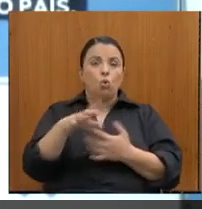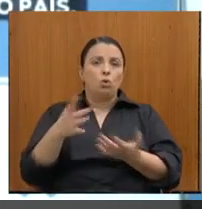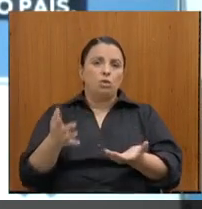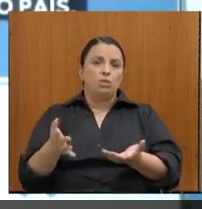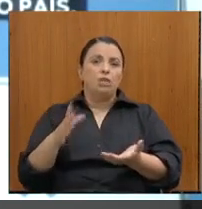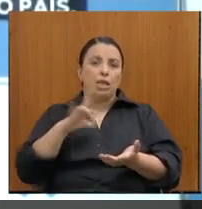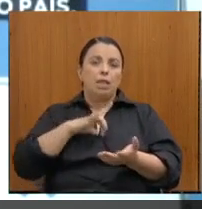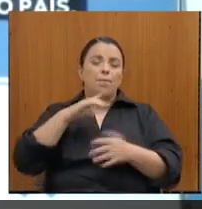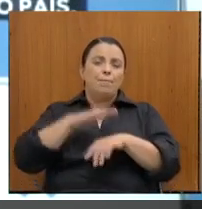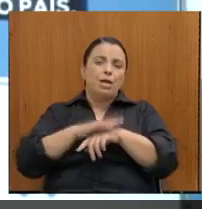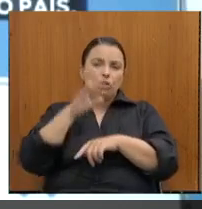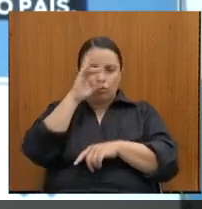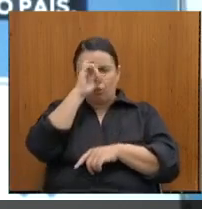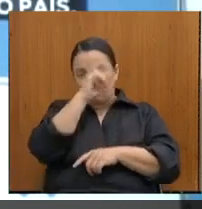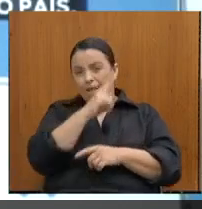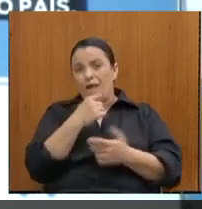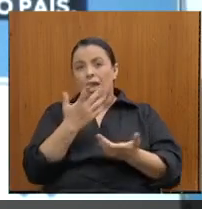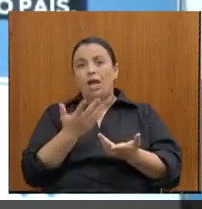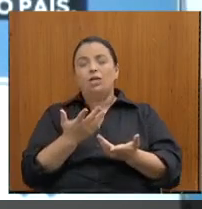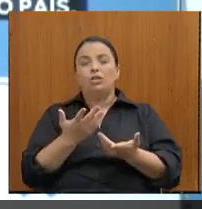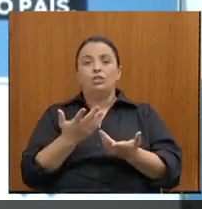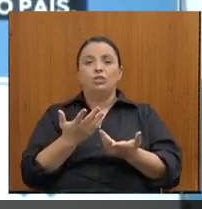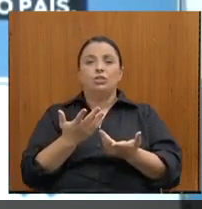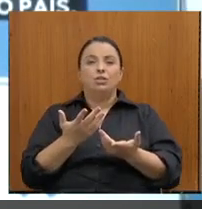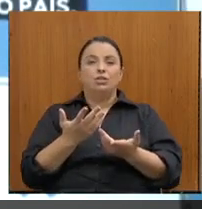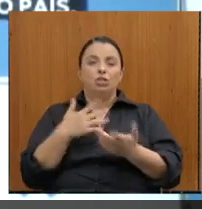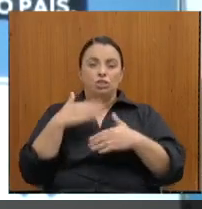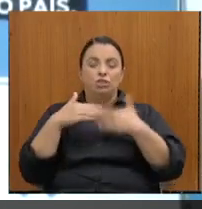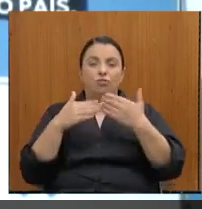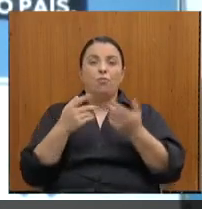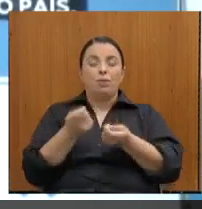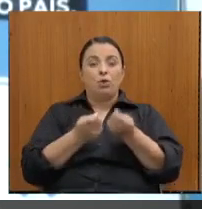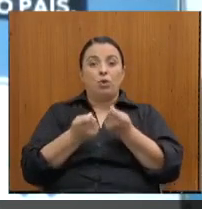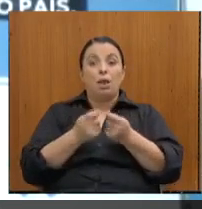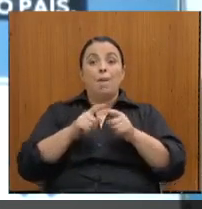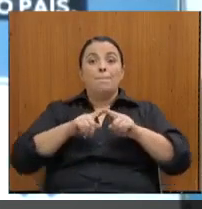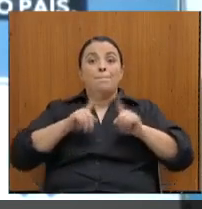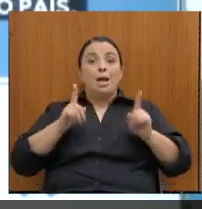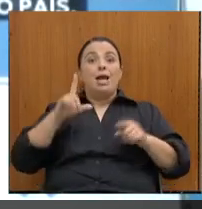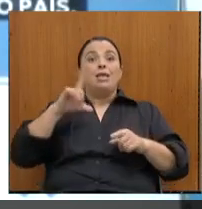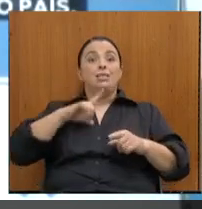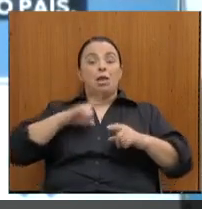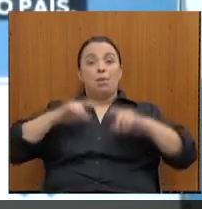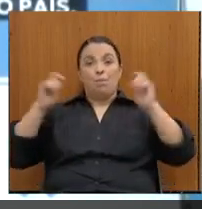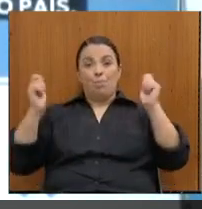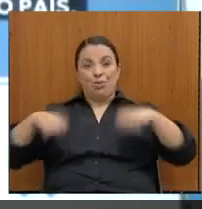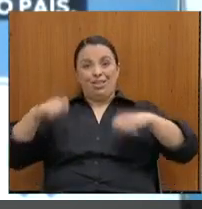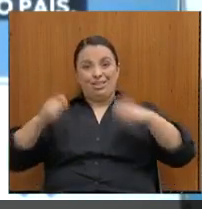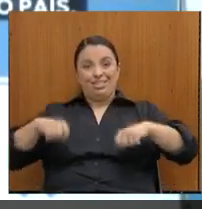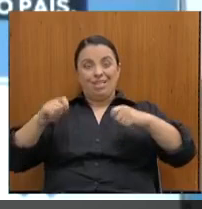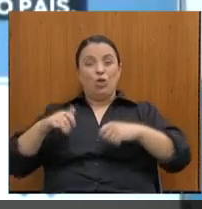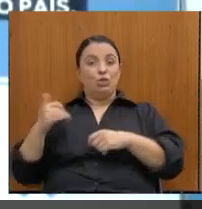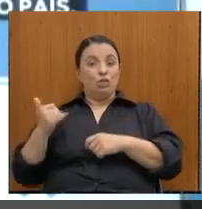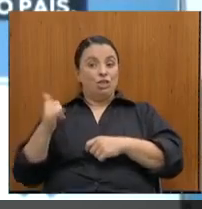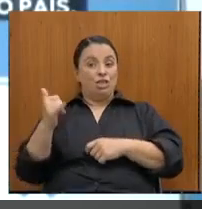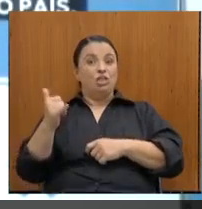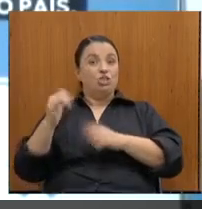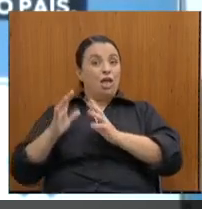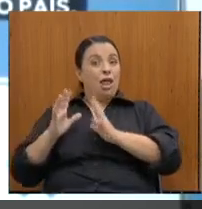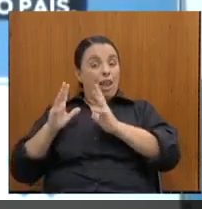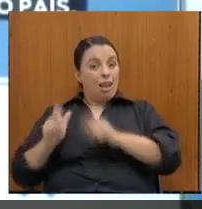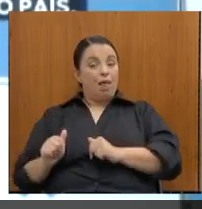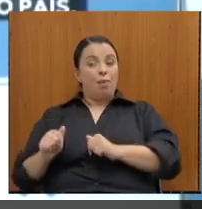do estado com desenvolvimento econômico mas com grande potencial de geração de energia limpa